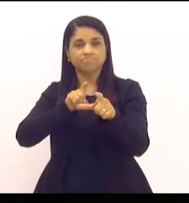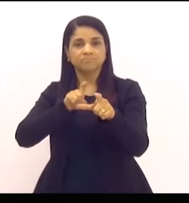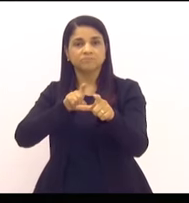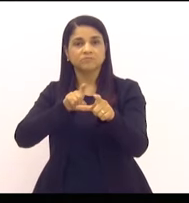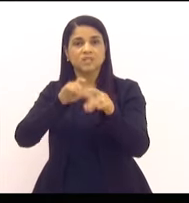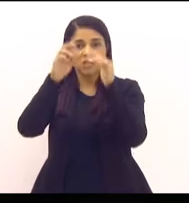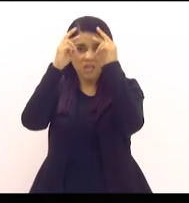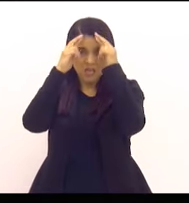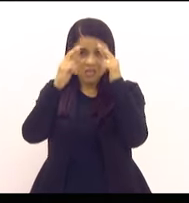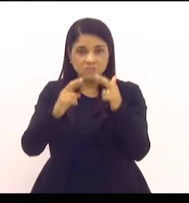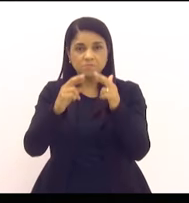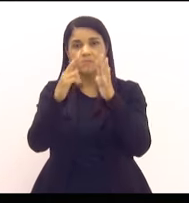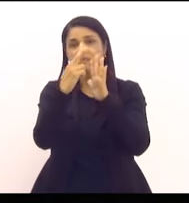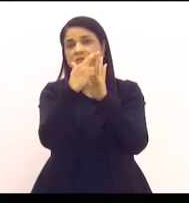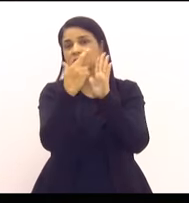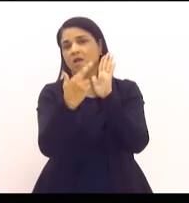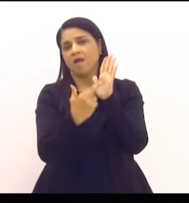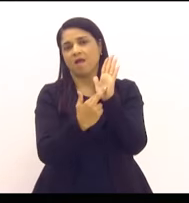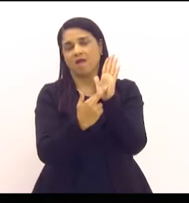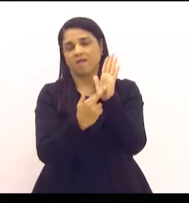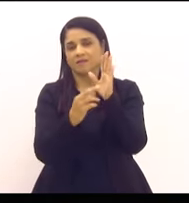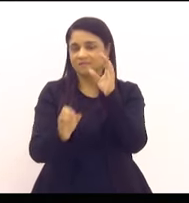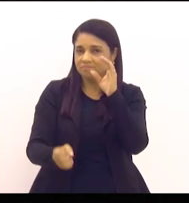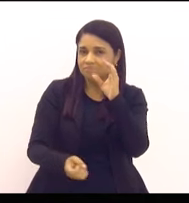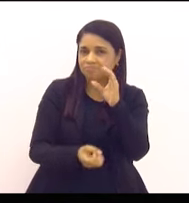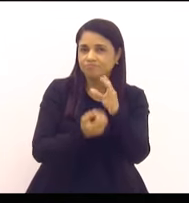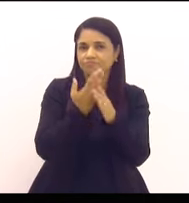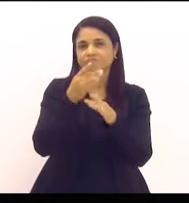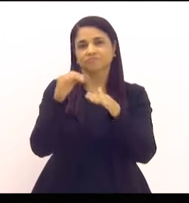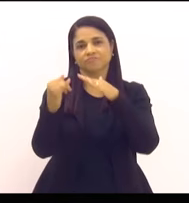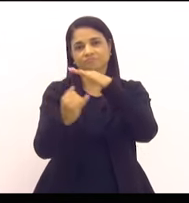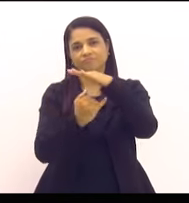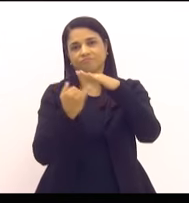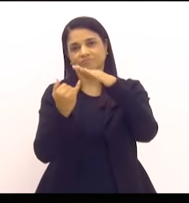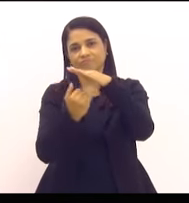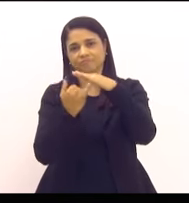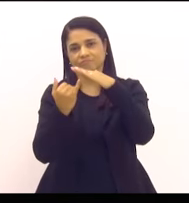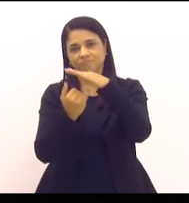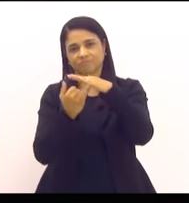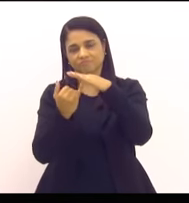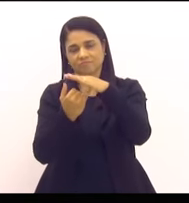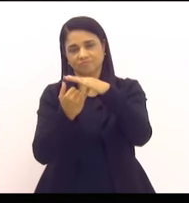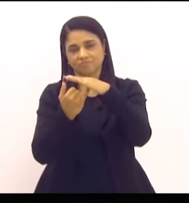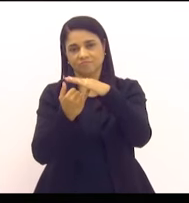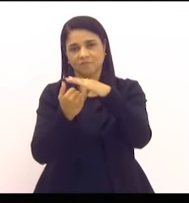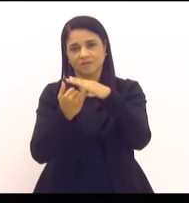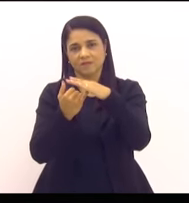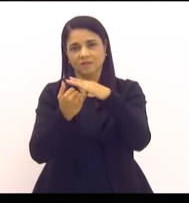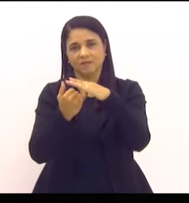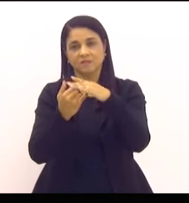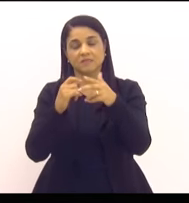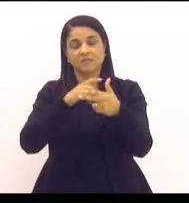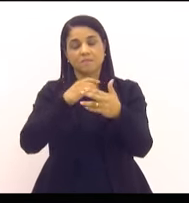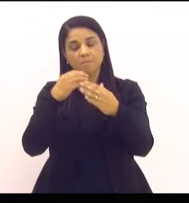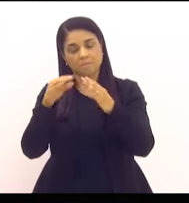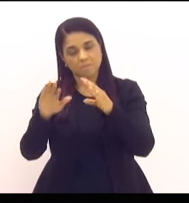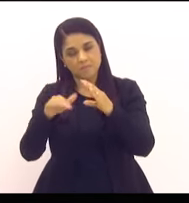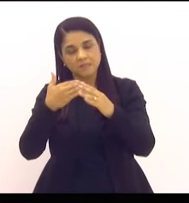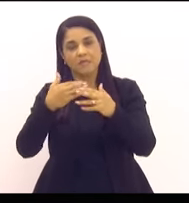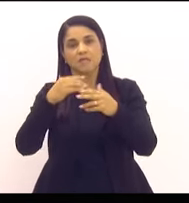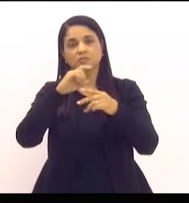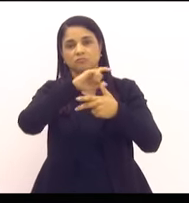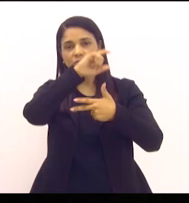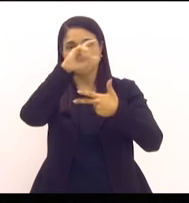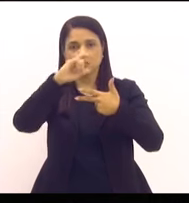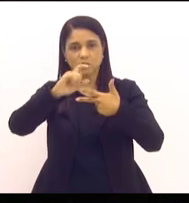que respeite as regras criadas por essa instituição através da mensagem do executivo que foi encaminhado para